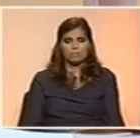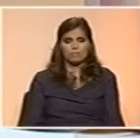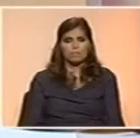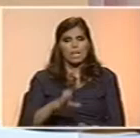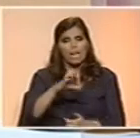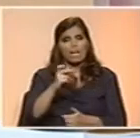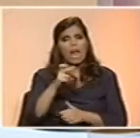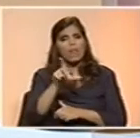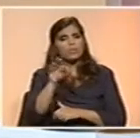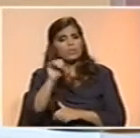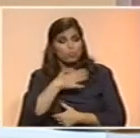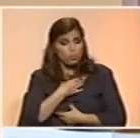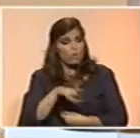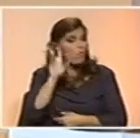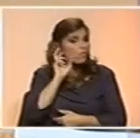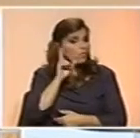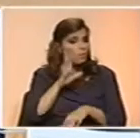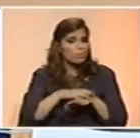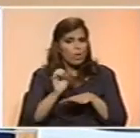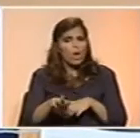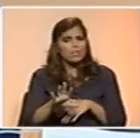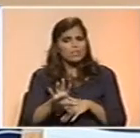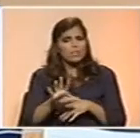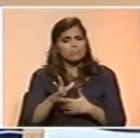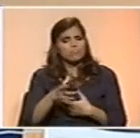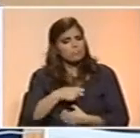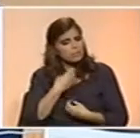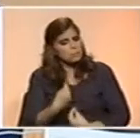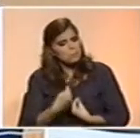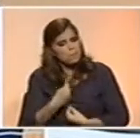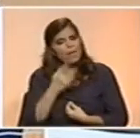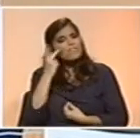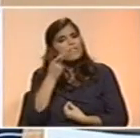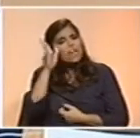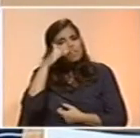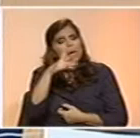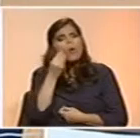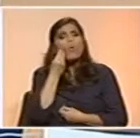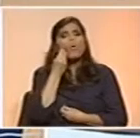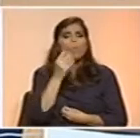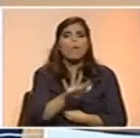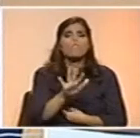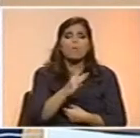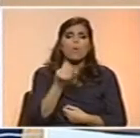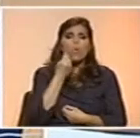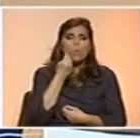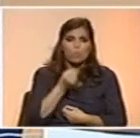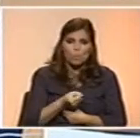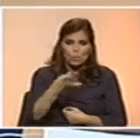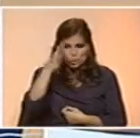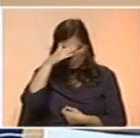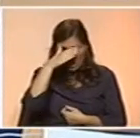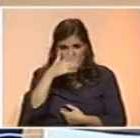Carlos, gostava de ouvir também sobre esta questão do bem-estar animal e sobre as questões que aqui o Pedro levantou, nomeadamente em relação à forma como muitos animais ainda